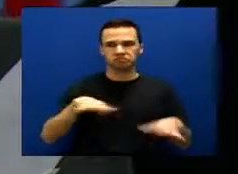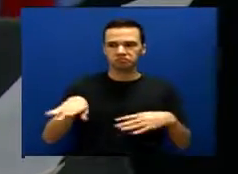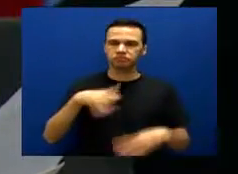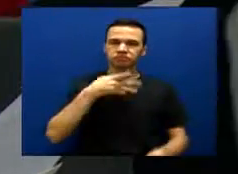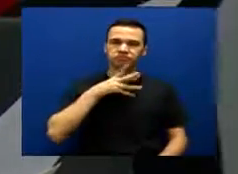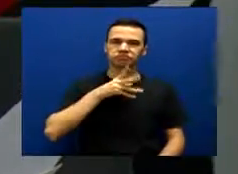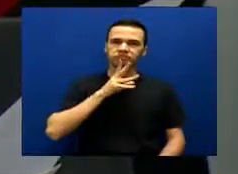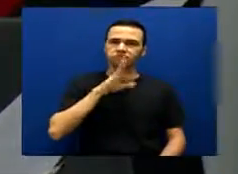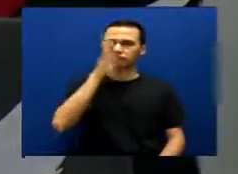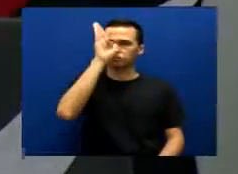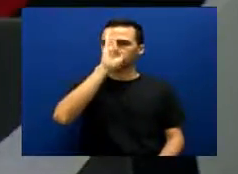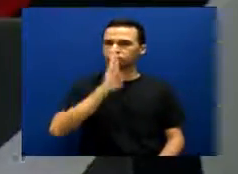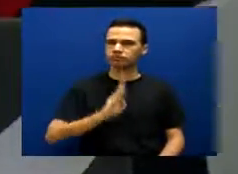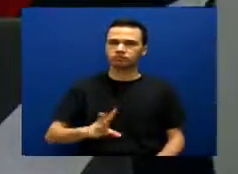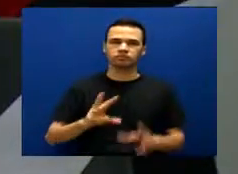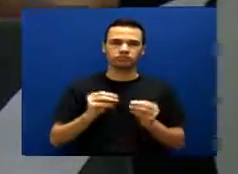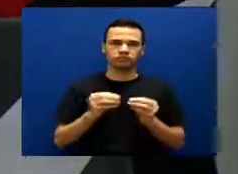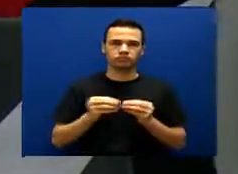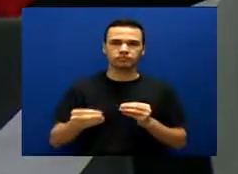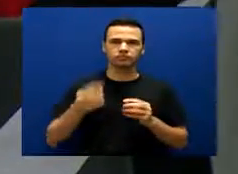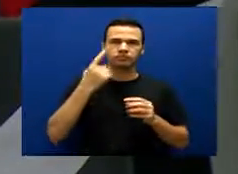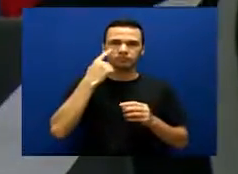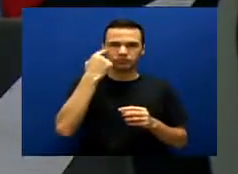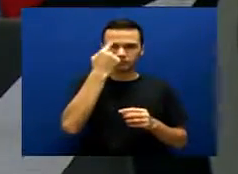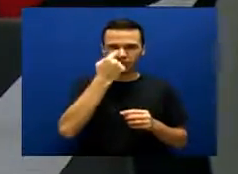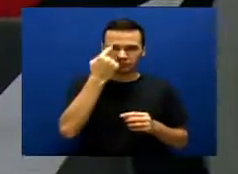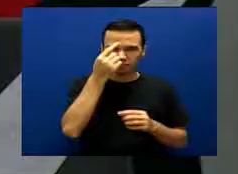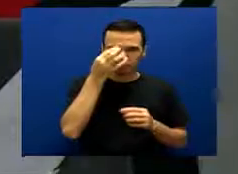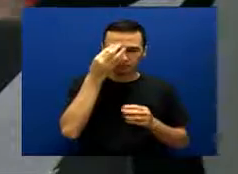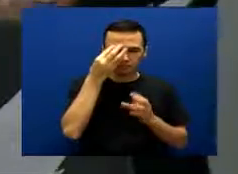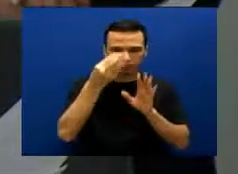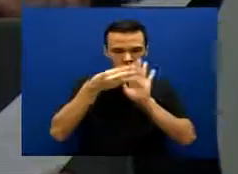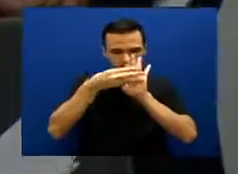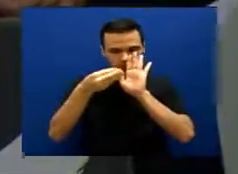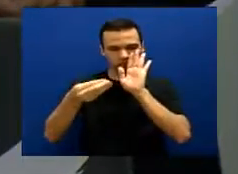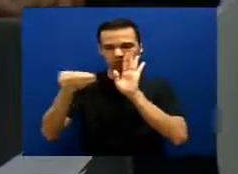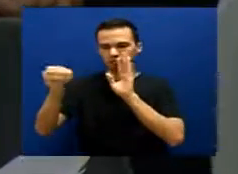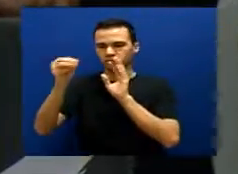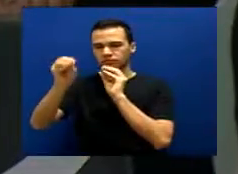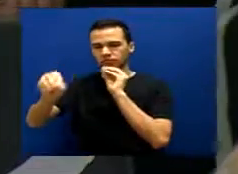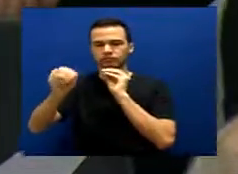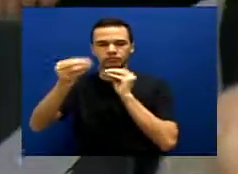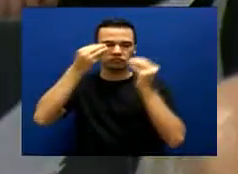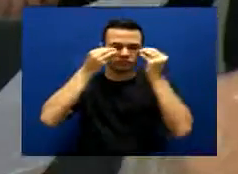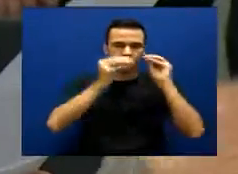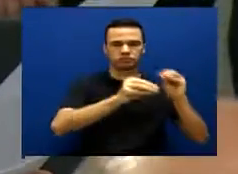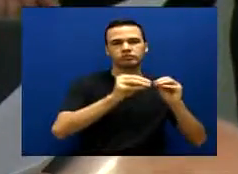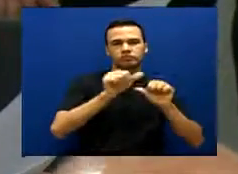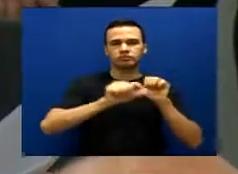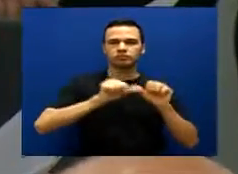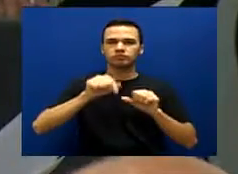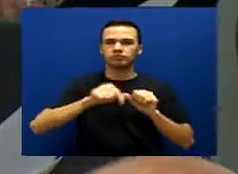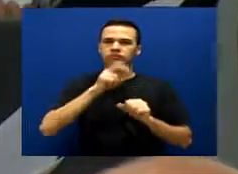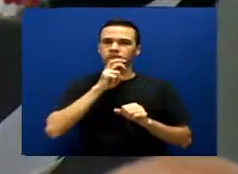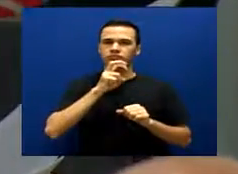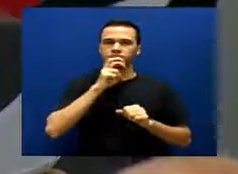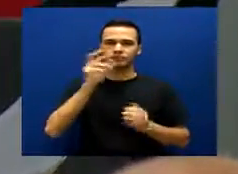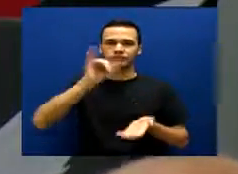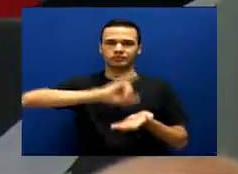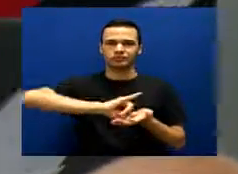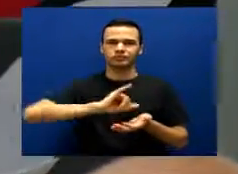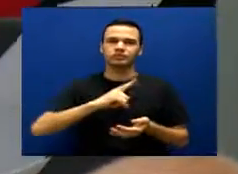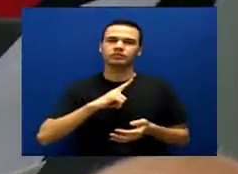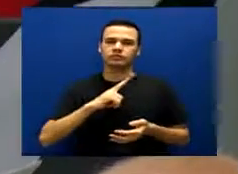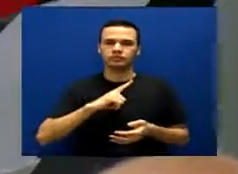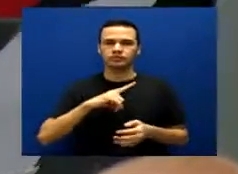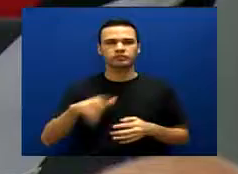referência nacional na captação de córneas no Brasil todo. E ele está sediado na cidade de Sorocaba, faz